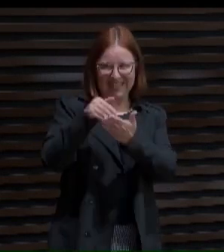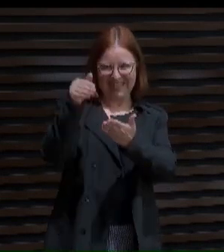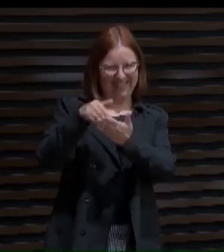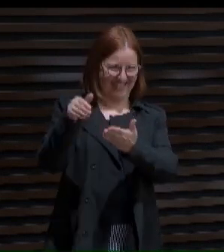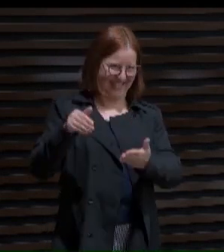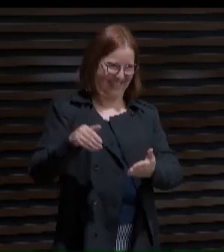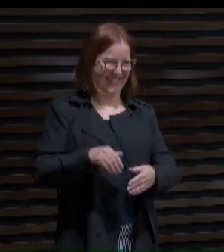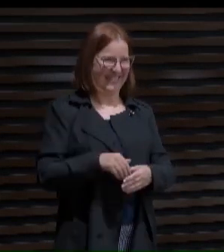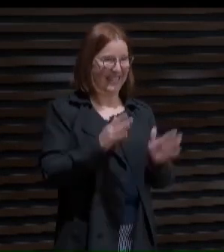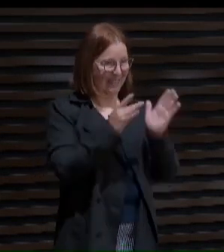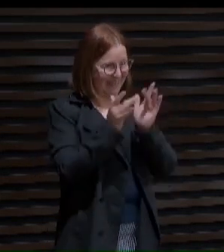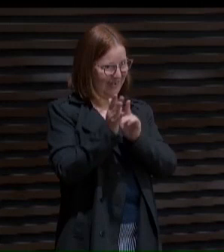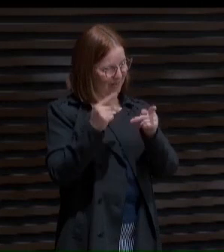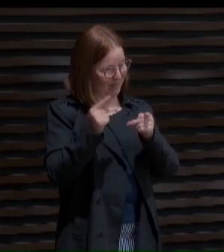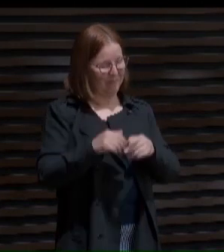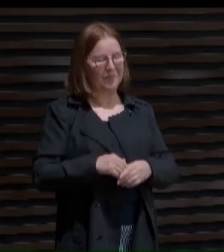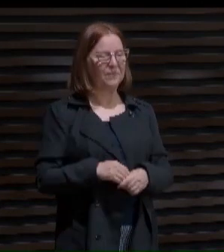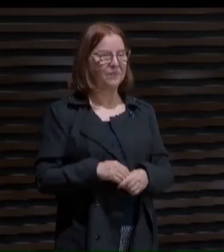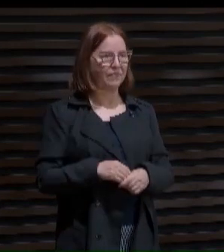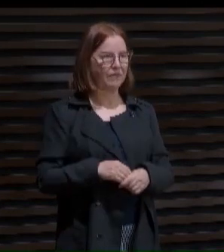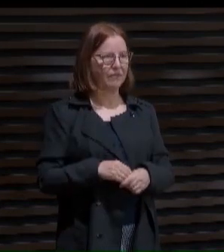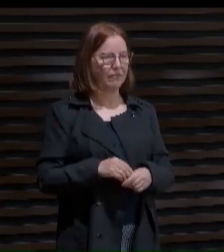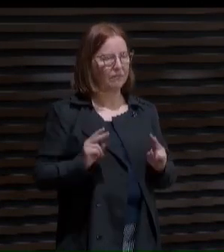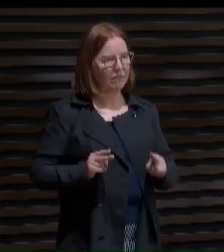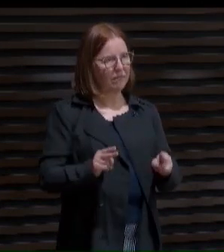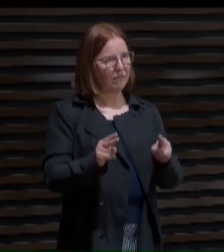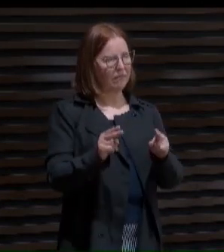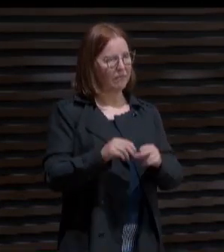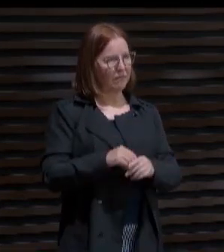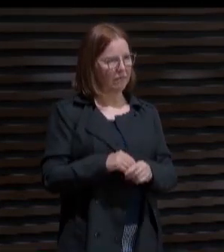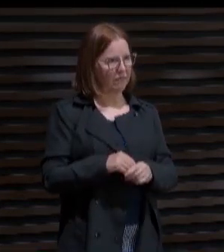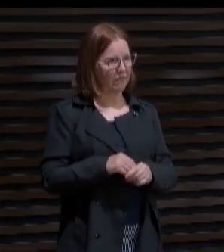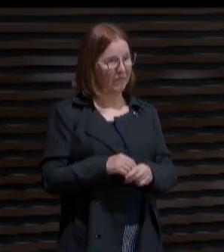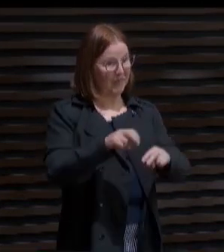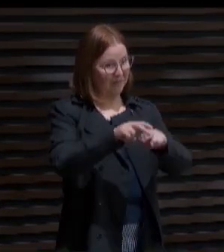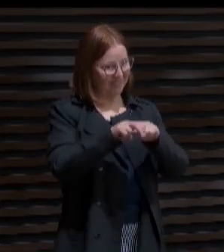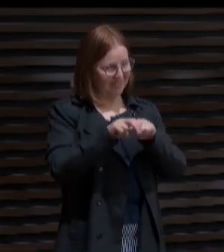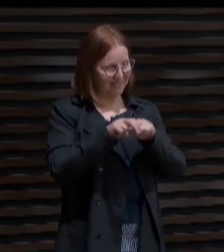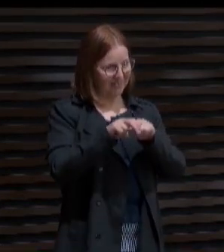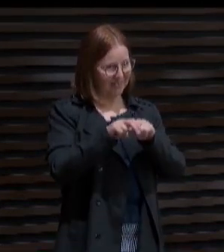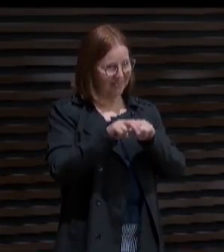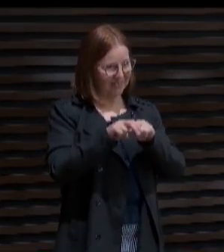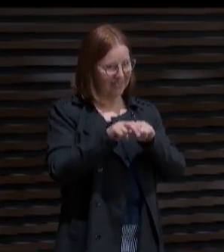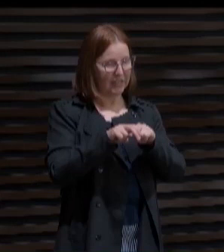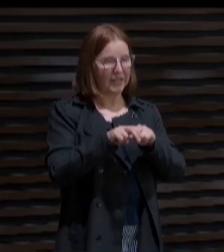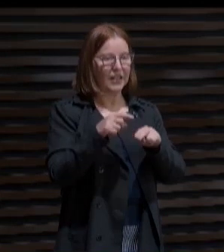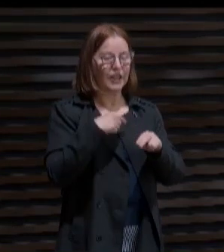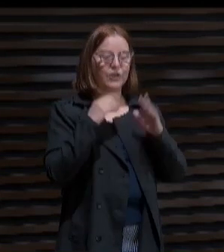fora. E prosseguiu. Por causa disto é que vos tenho